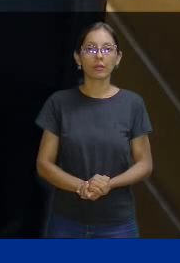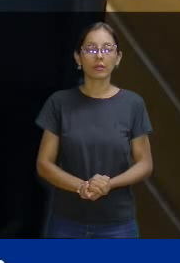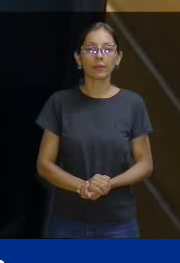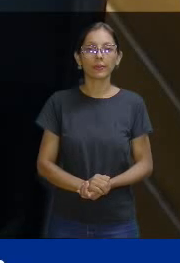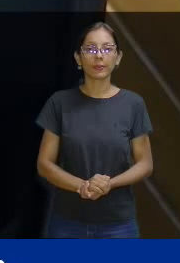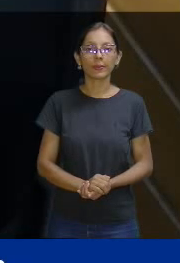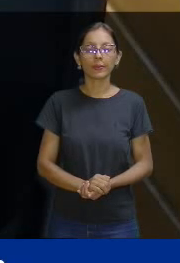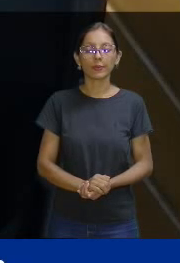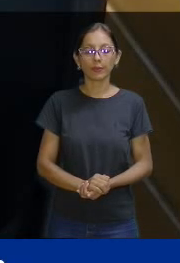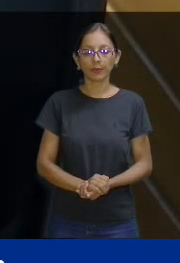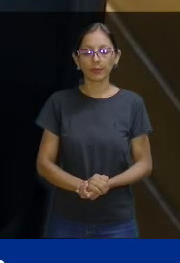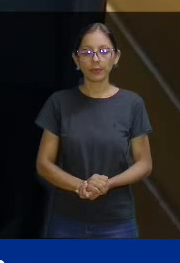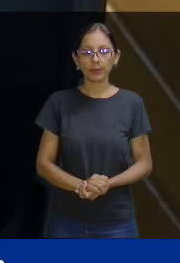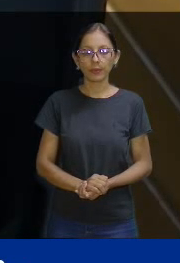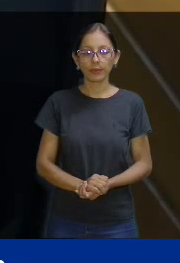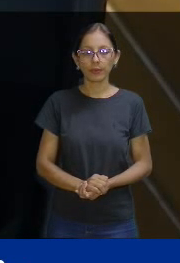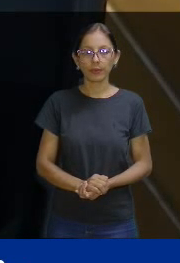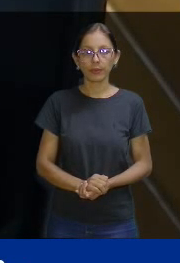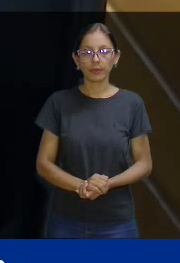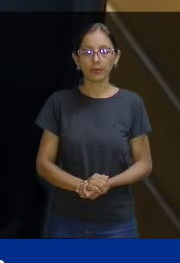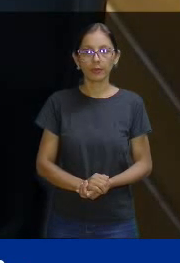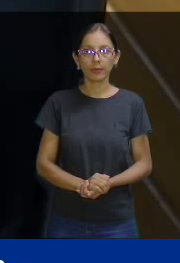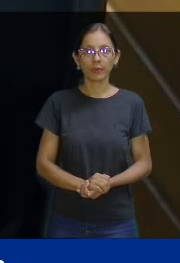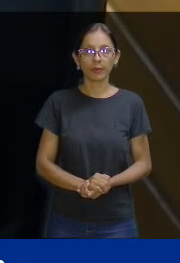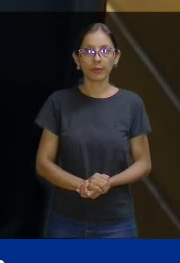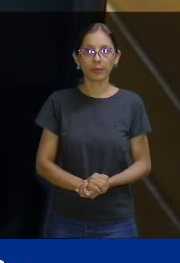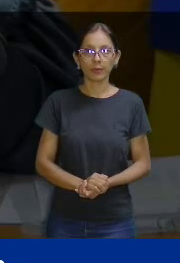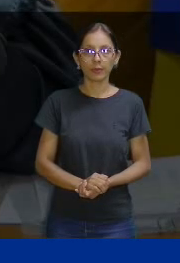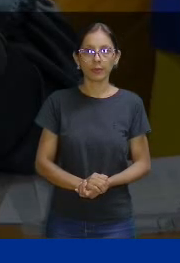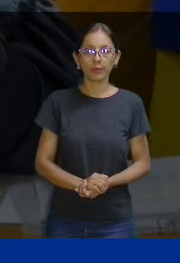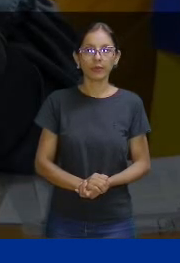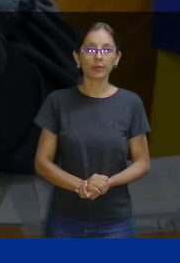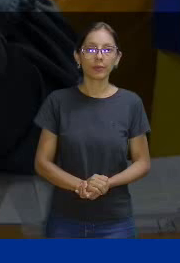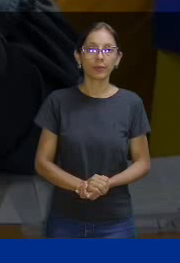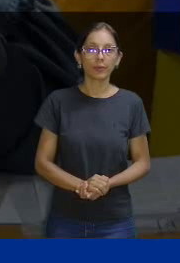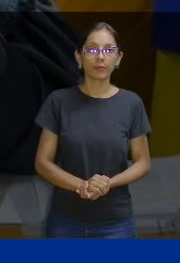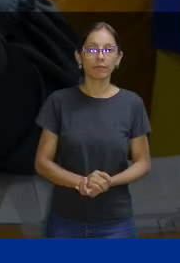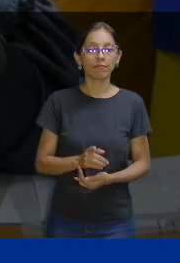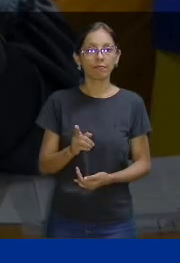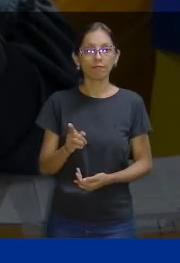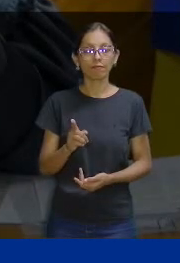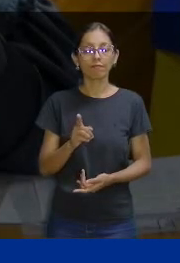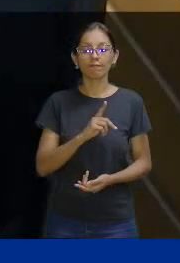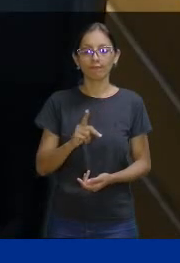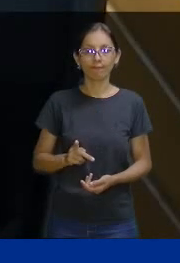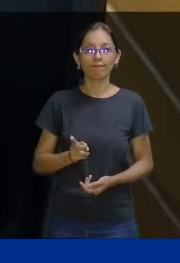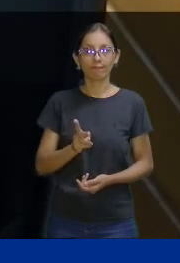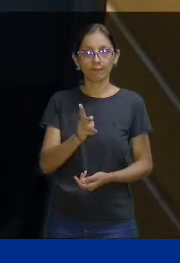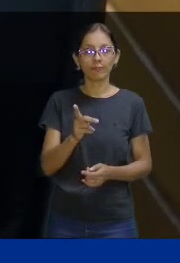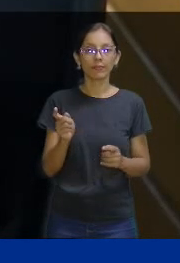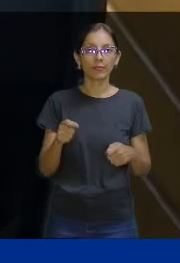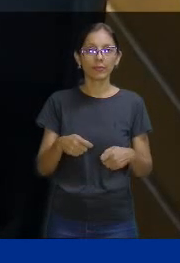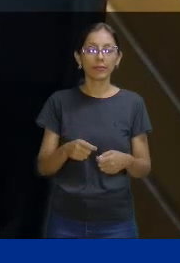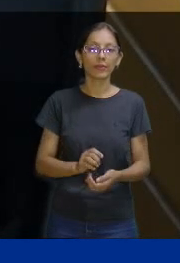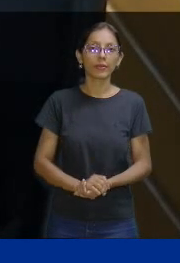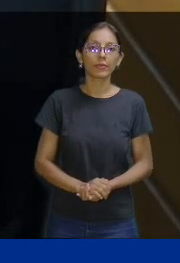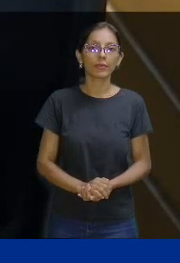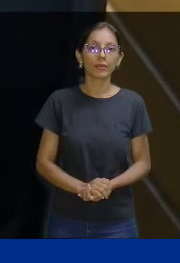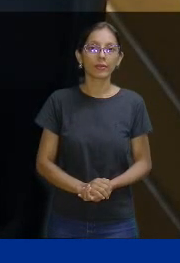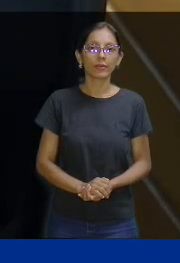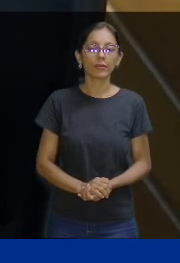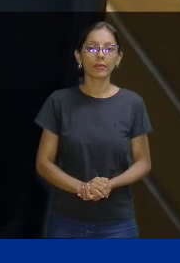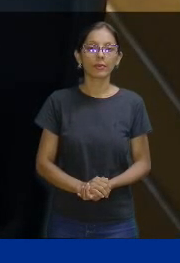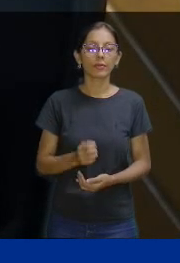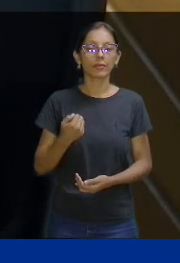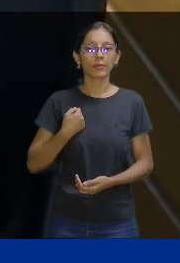Senhor presidente, o próximo também é de minha relatoria, por favor. Tudo bem, que é que eu apregoei, né? É o terceiro da